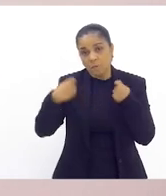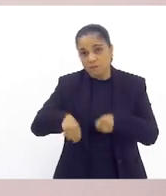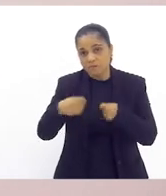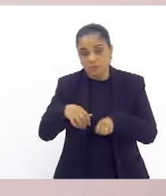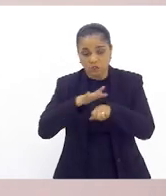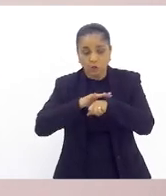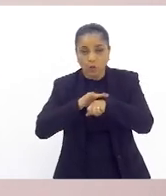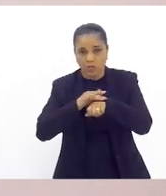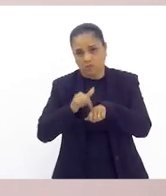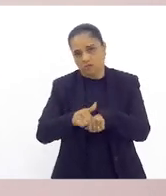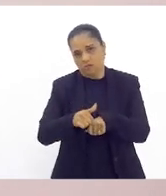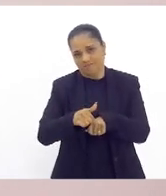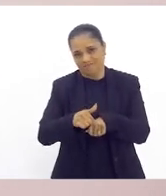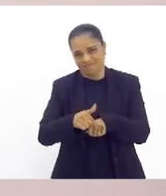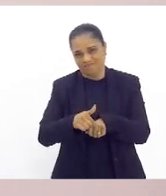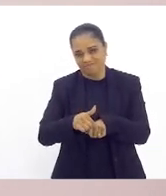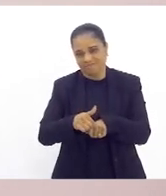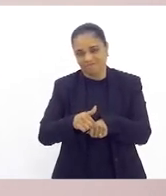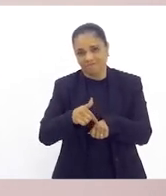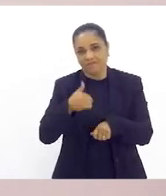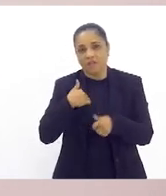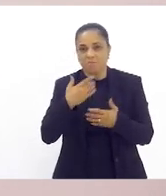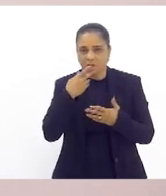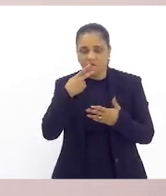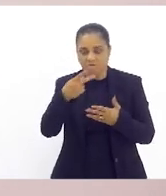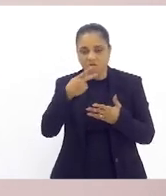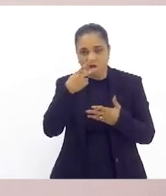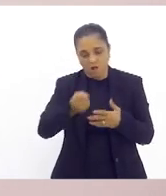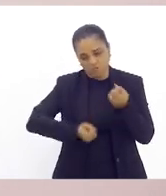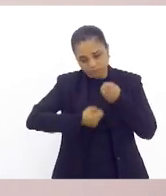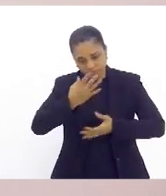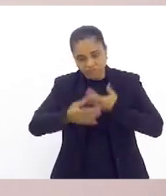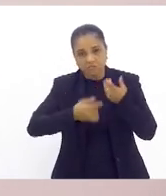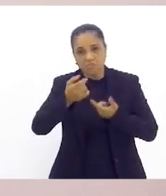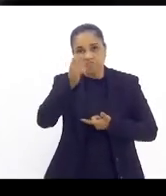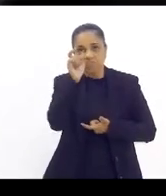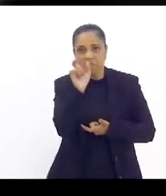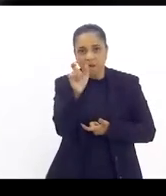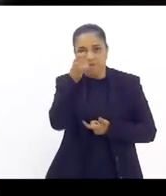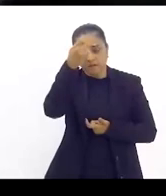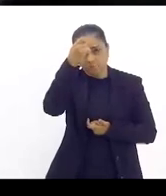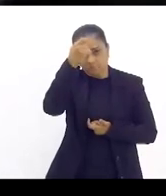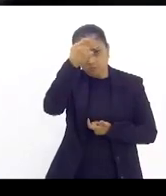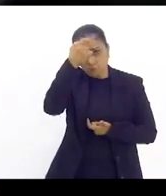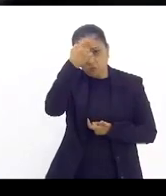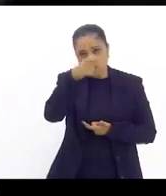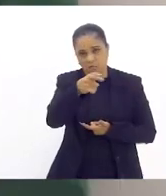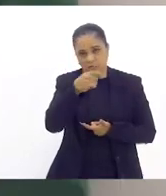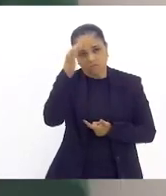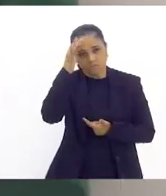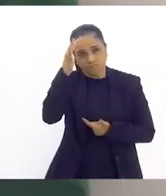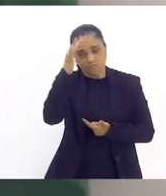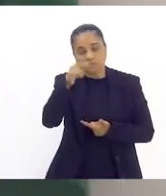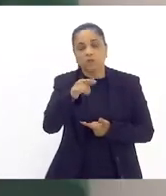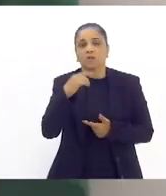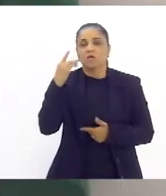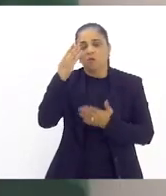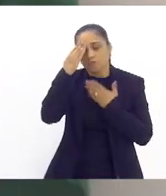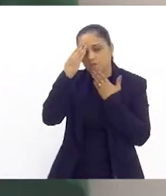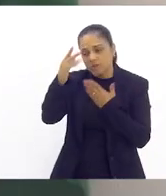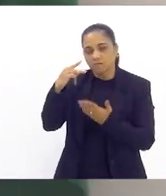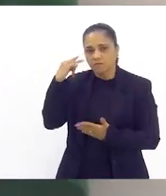dignidade tá deixa eu me falar aqui que todos reflita um pouquinho sobre essa palavra Obrigado Vereador Rafael